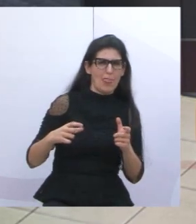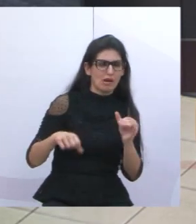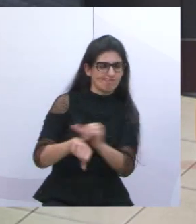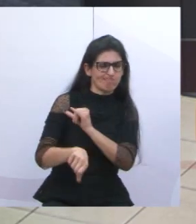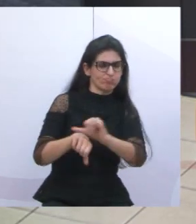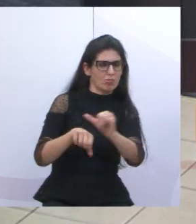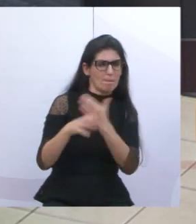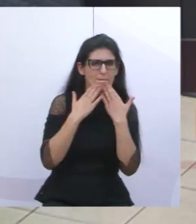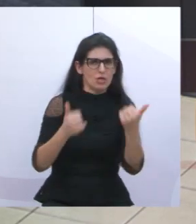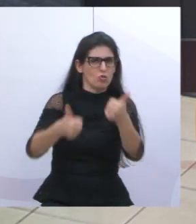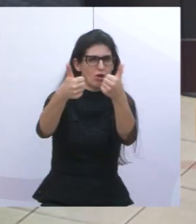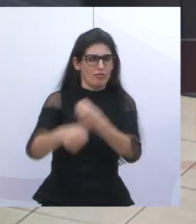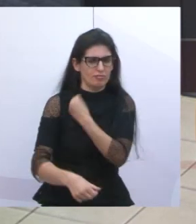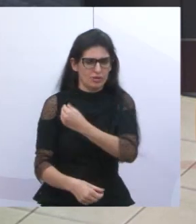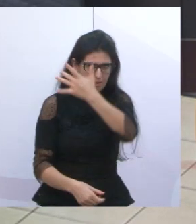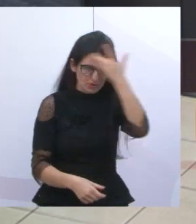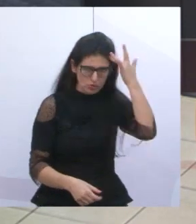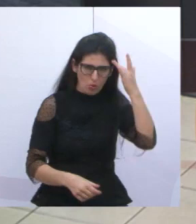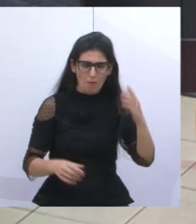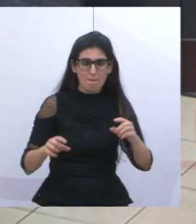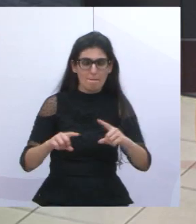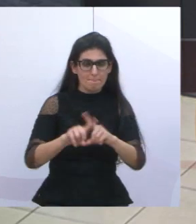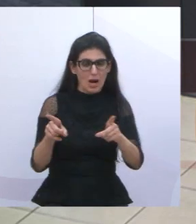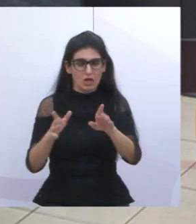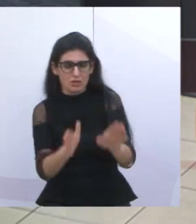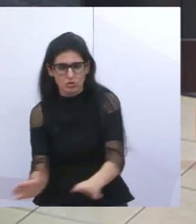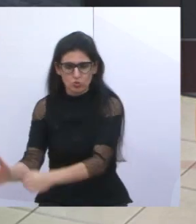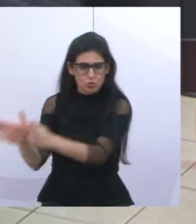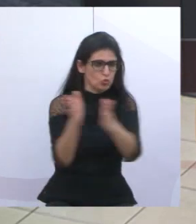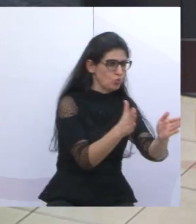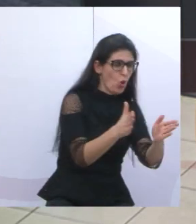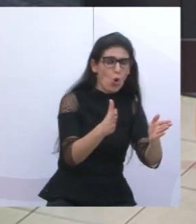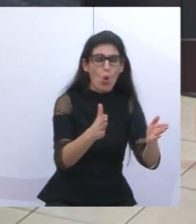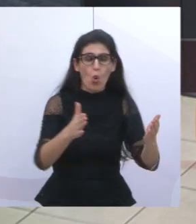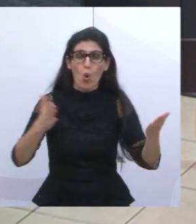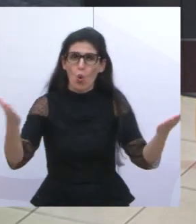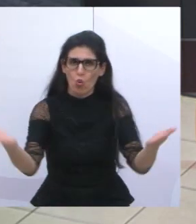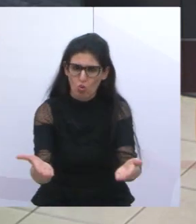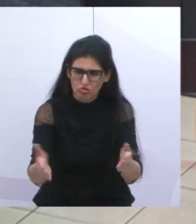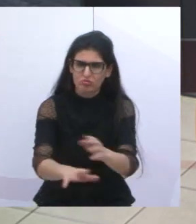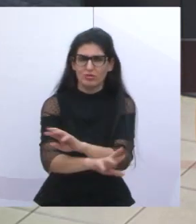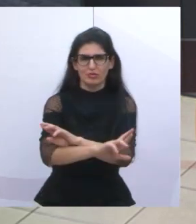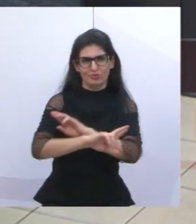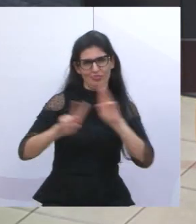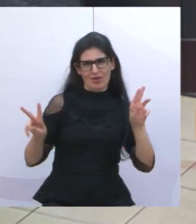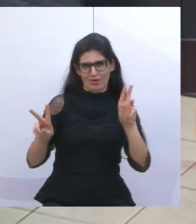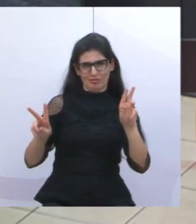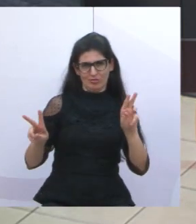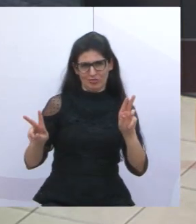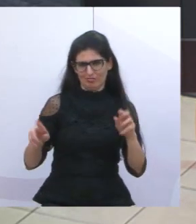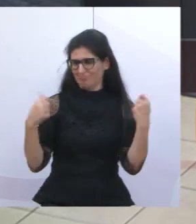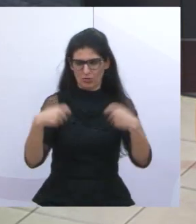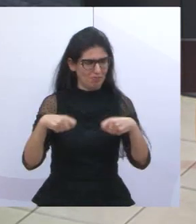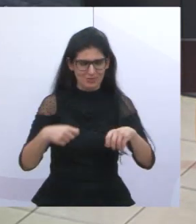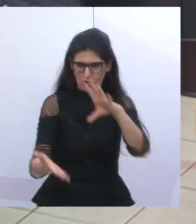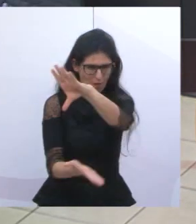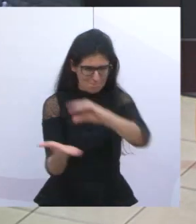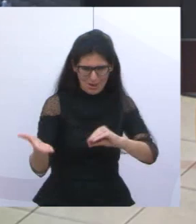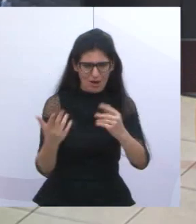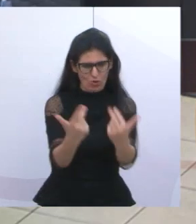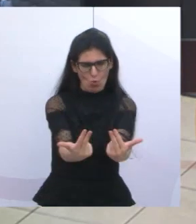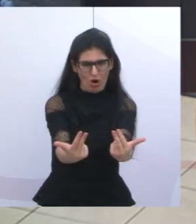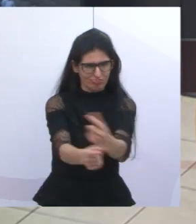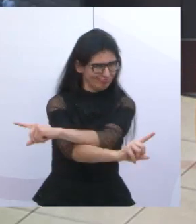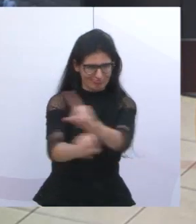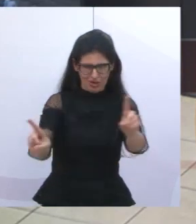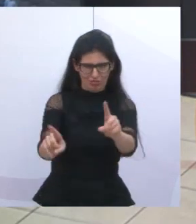pessoas. Hoje a realidade é outra. Então a gente também acha que de fato não precisa fazer assim. Então era uma saída que a gente